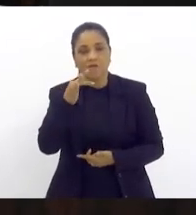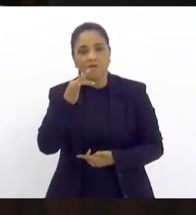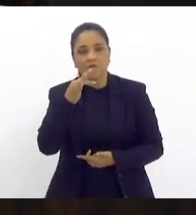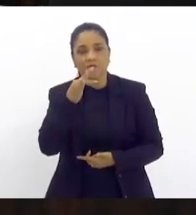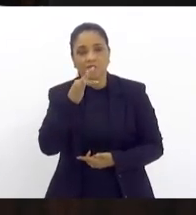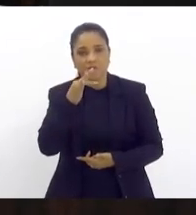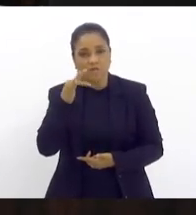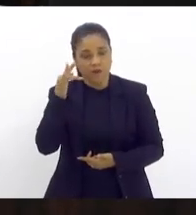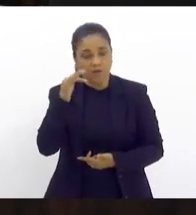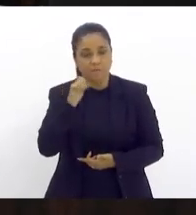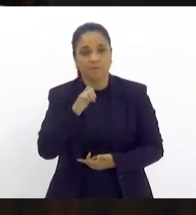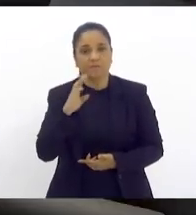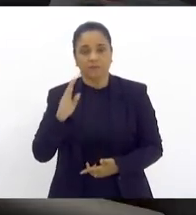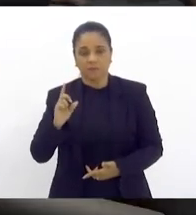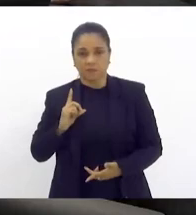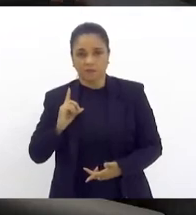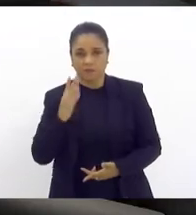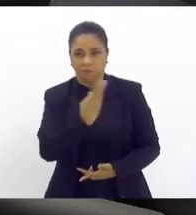anibalb